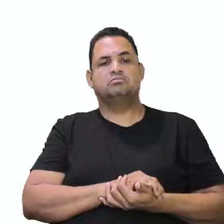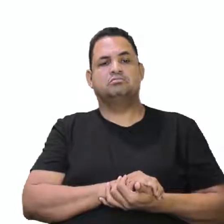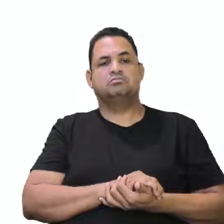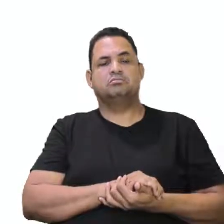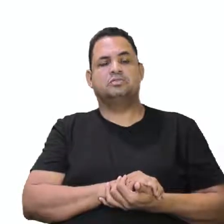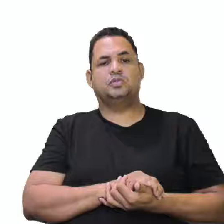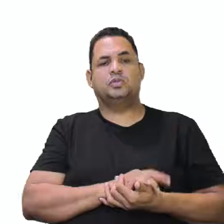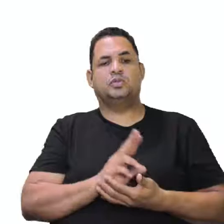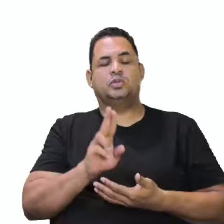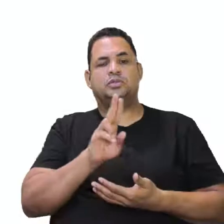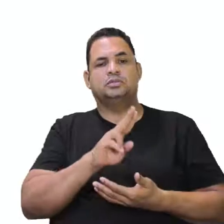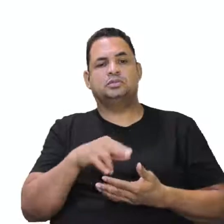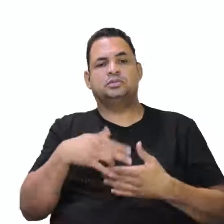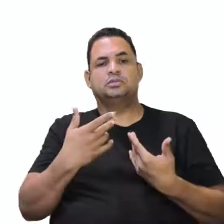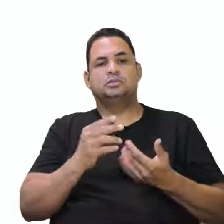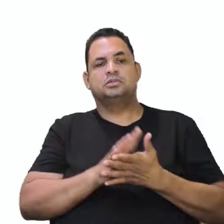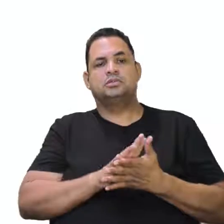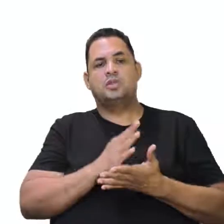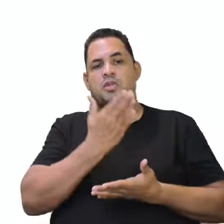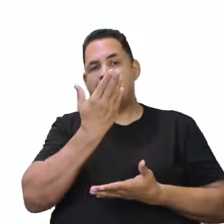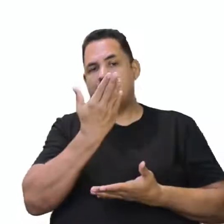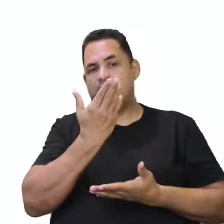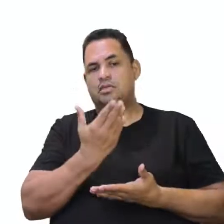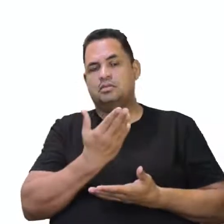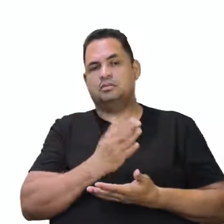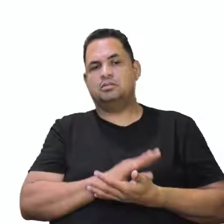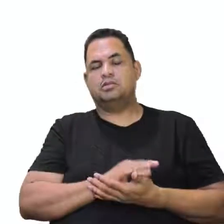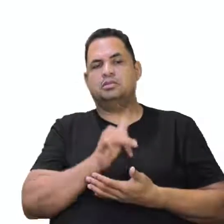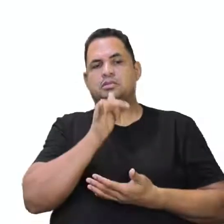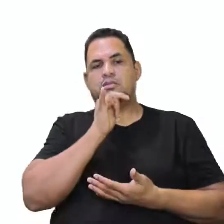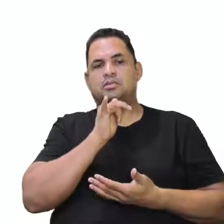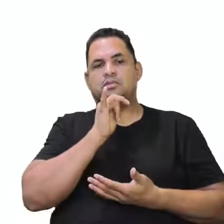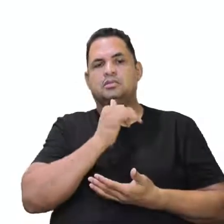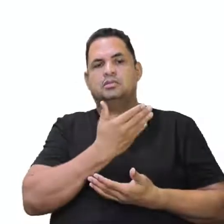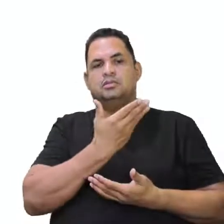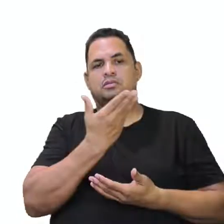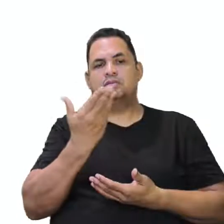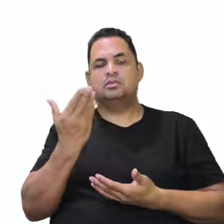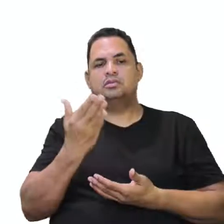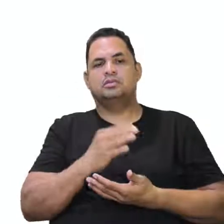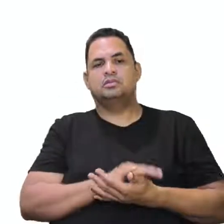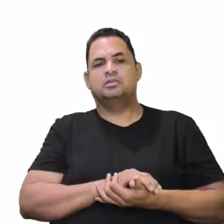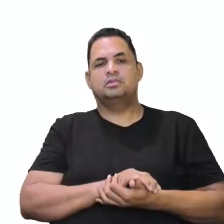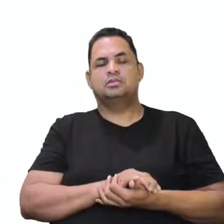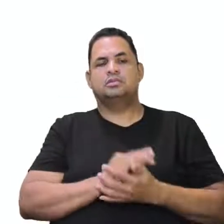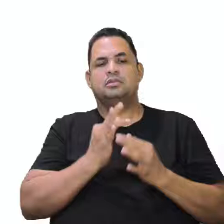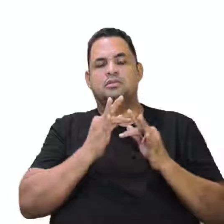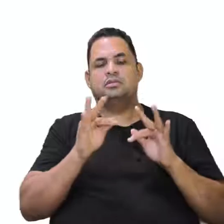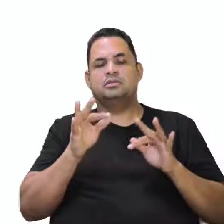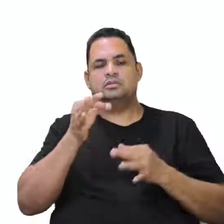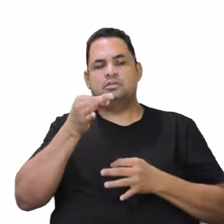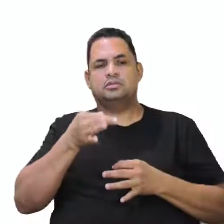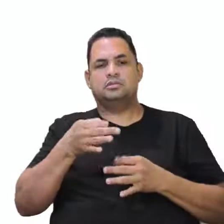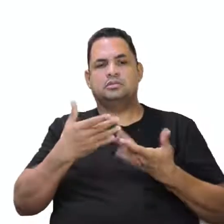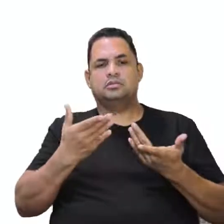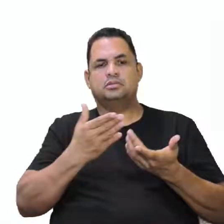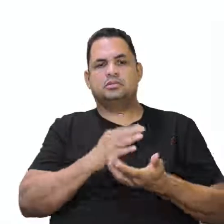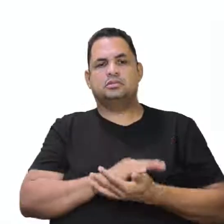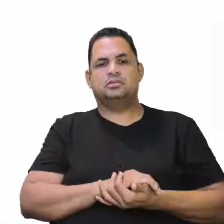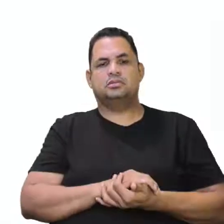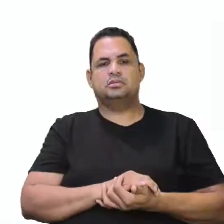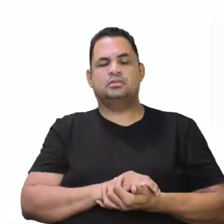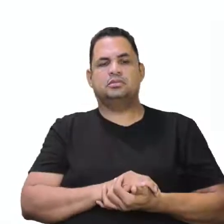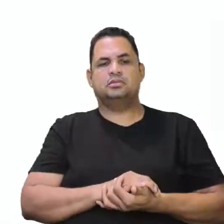ele se eu não tivesse o meu not aqui. Por exemplo, there is nothing to do. Essa frase estaria correta. There